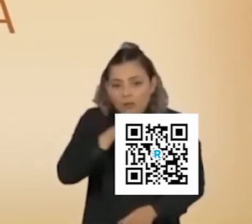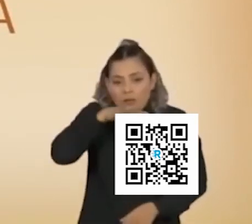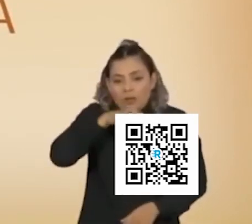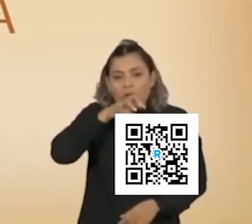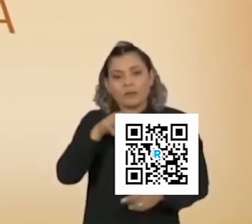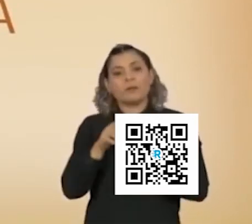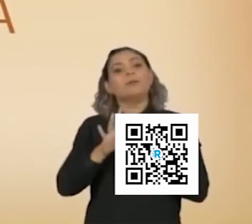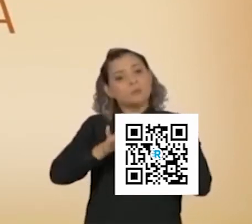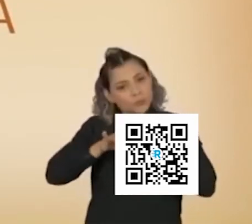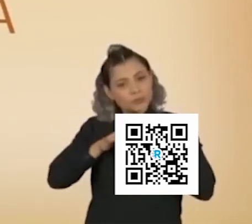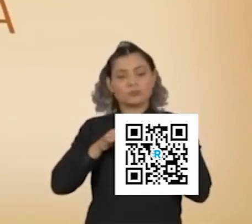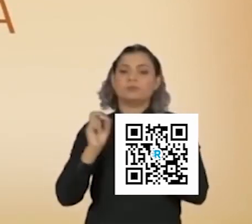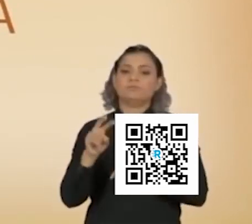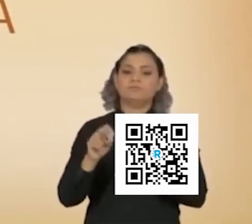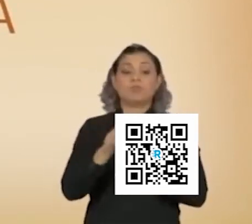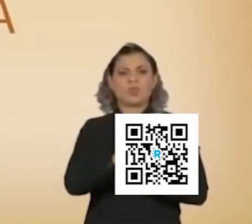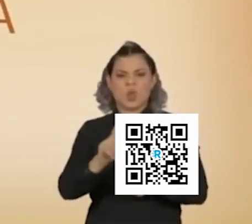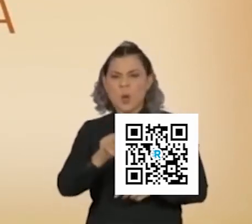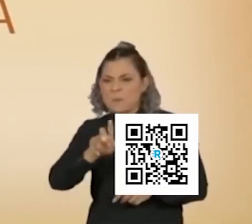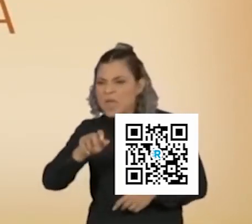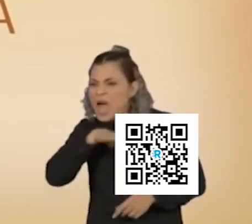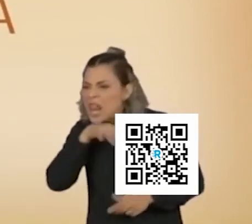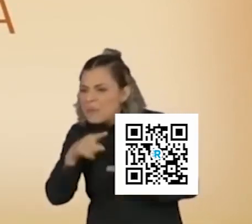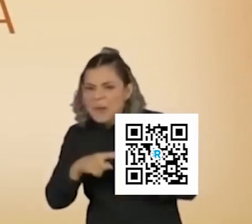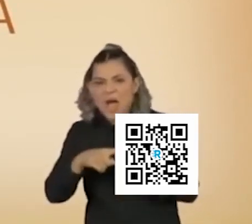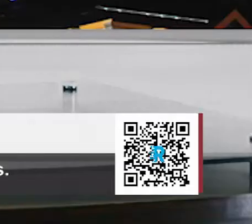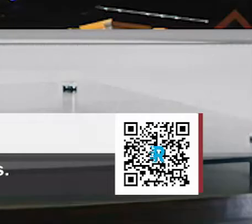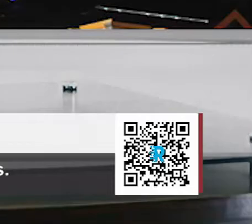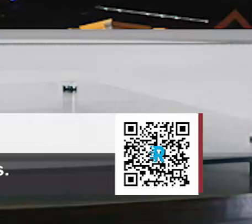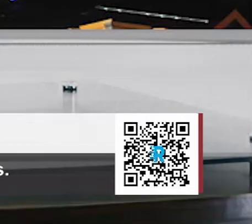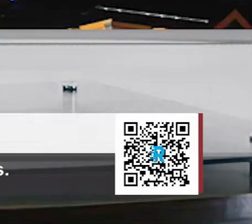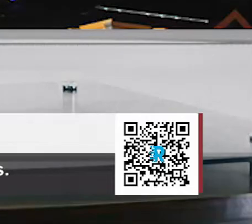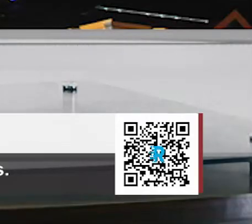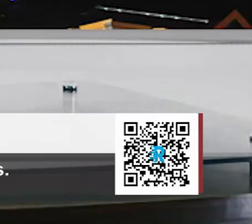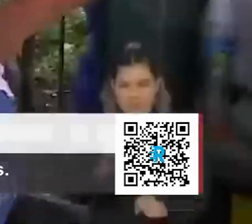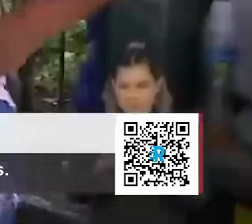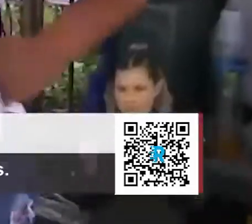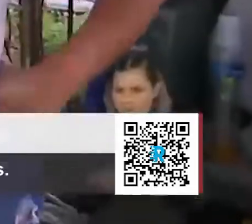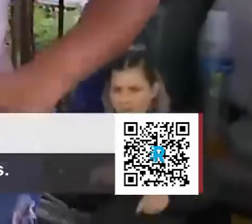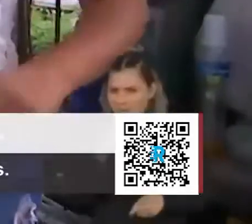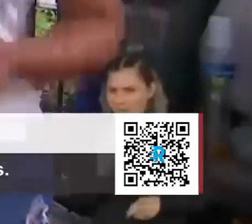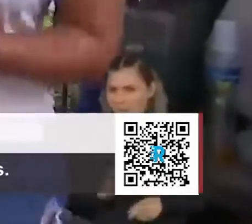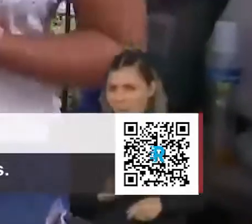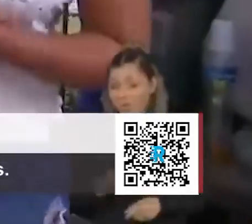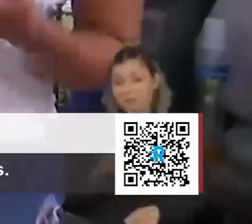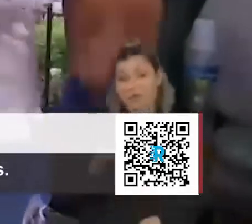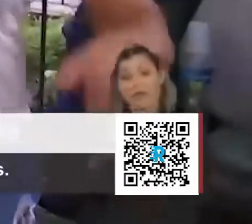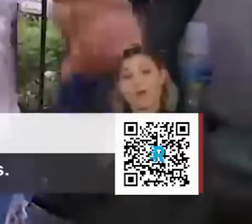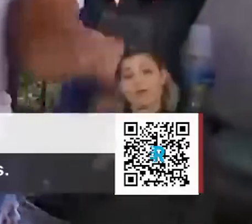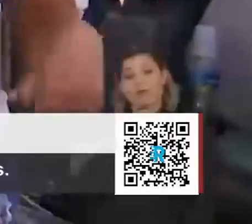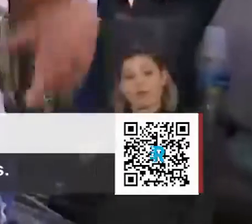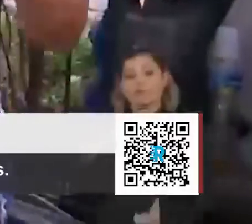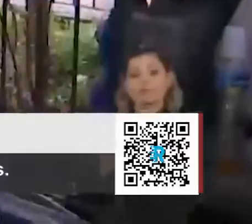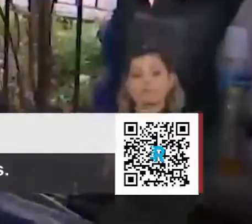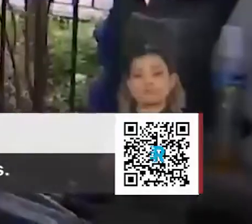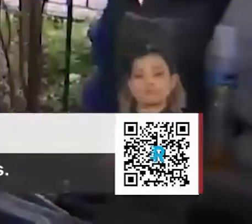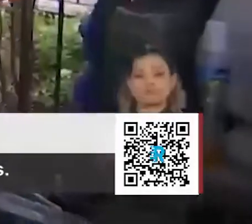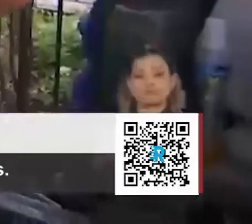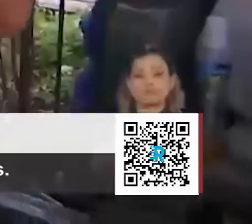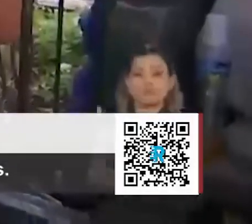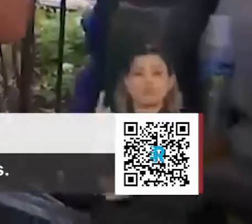menções geográficas, nomes de animais ou referências culturais. A seguir, especialistas analisam as